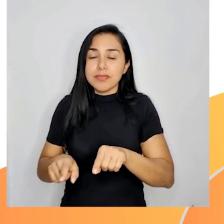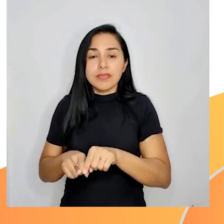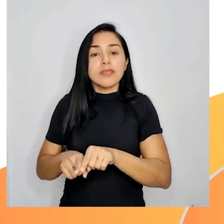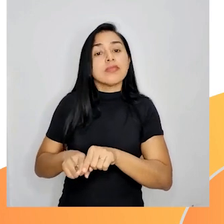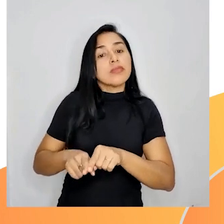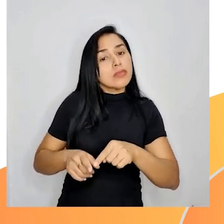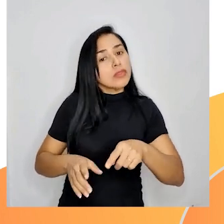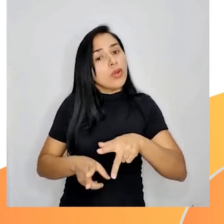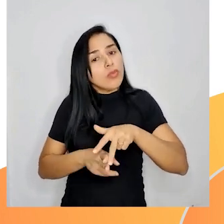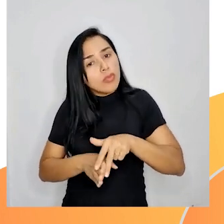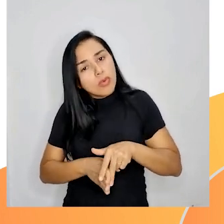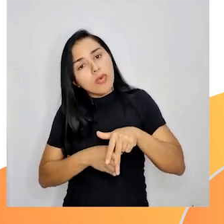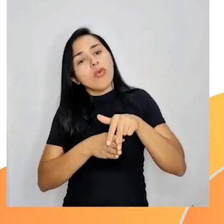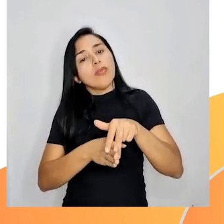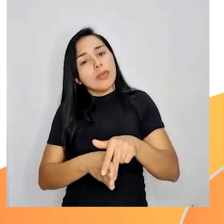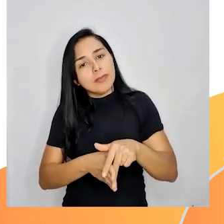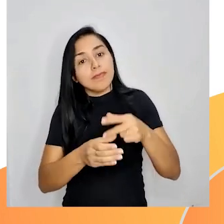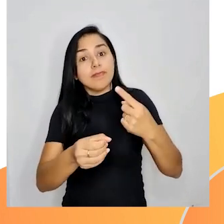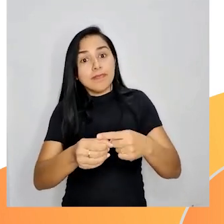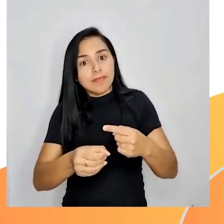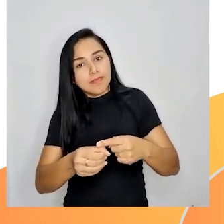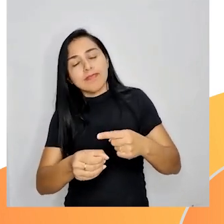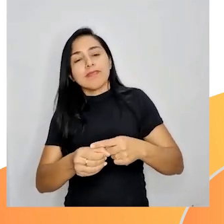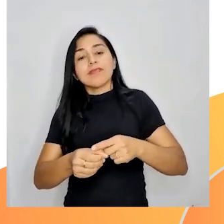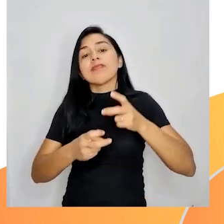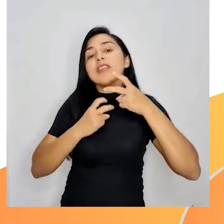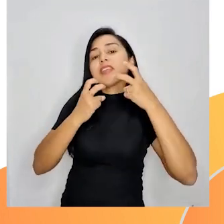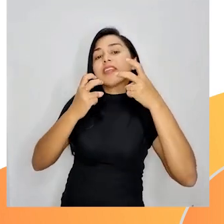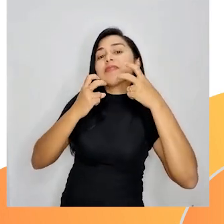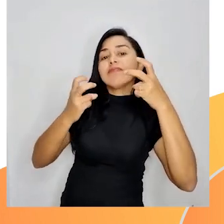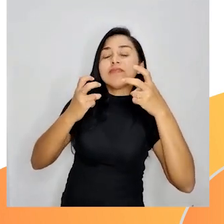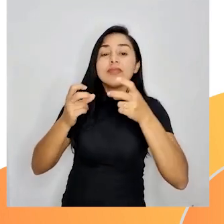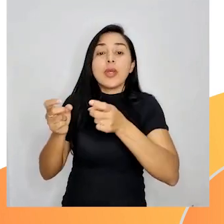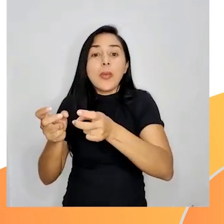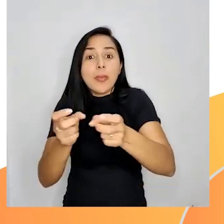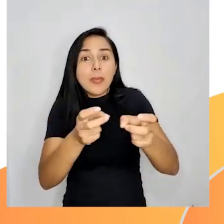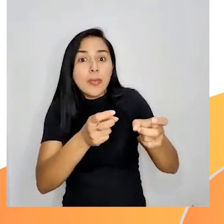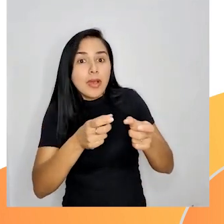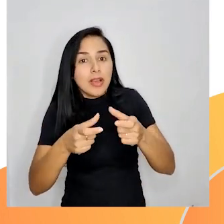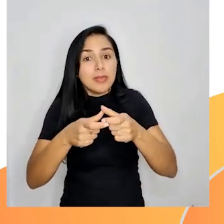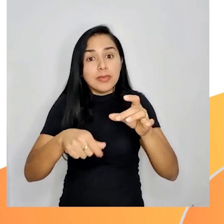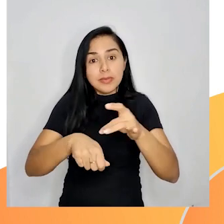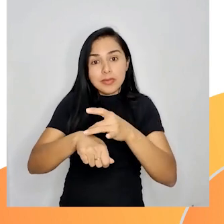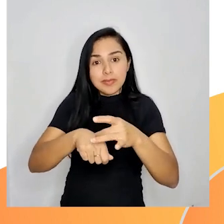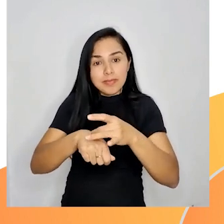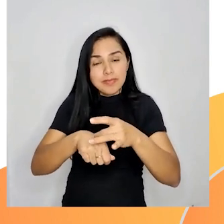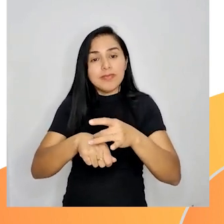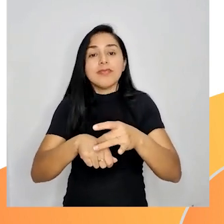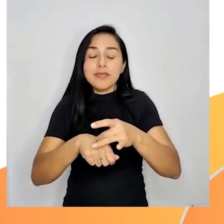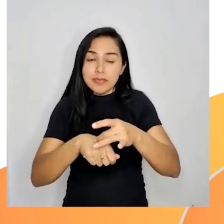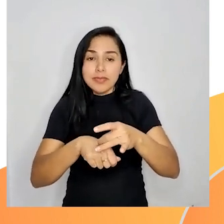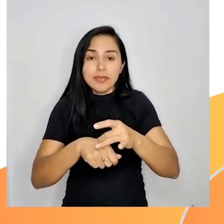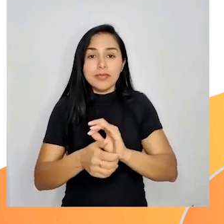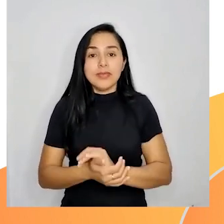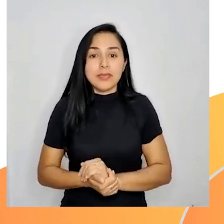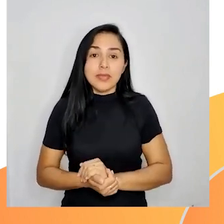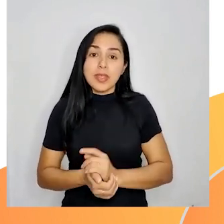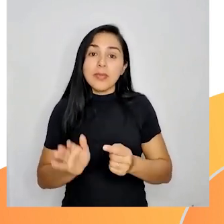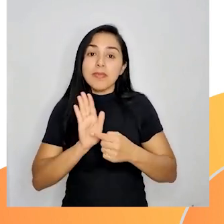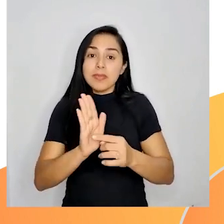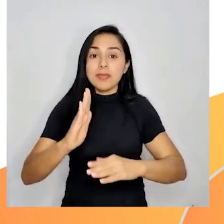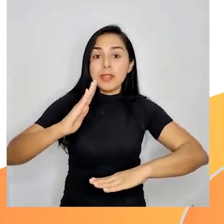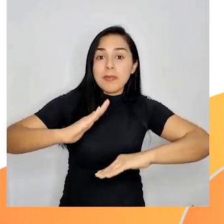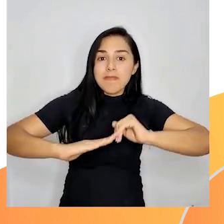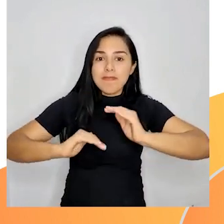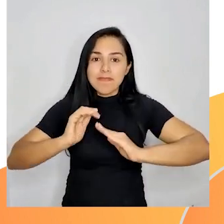cidade. Carvoeiro! E eles vão anunciando ali pela cidade o que eles são, o que eles estão